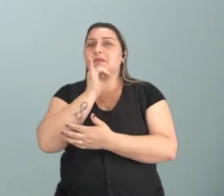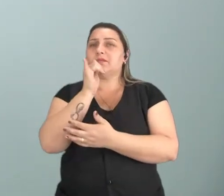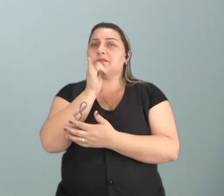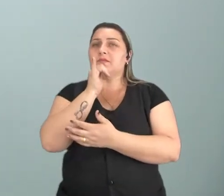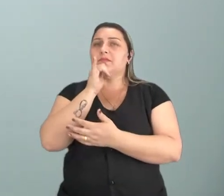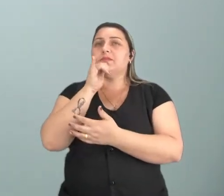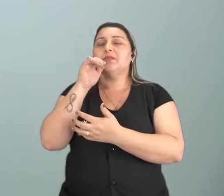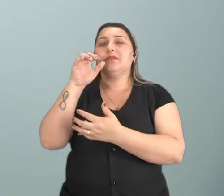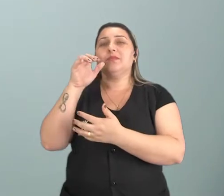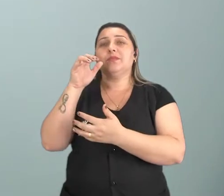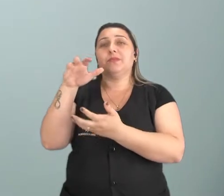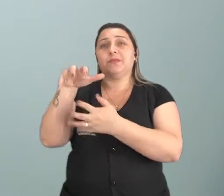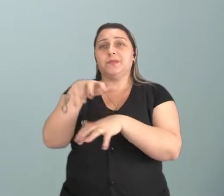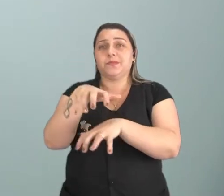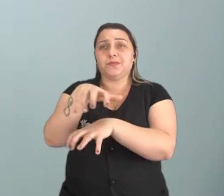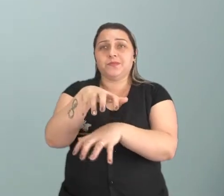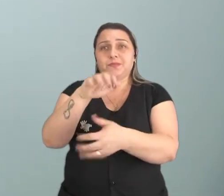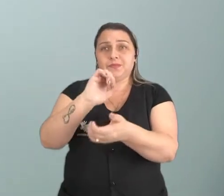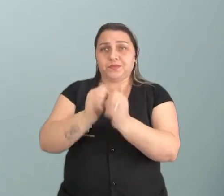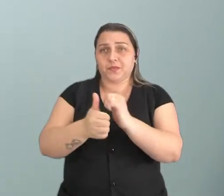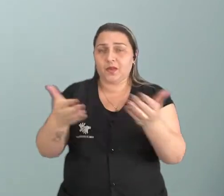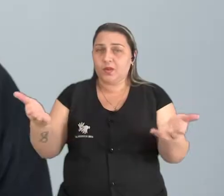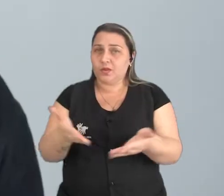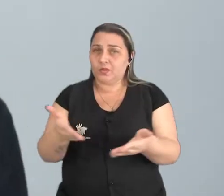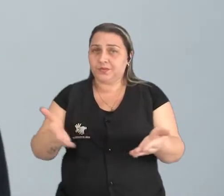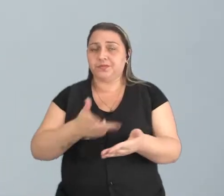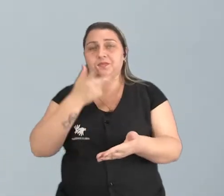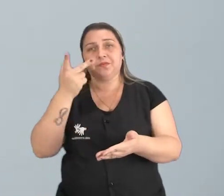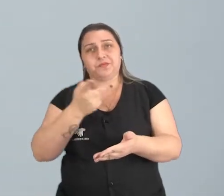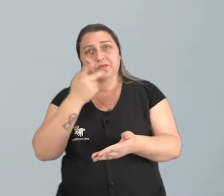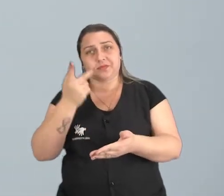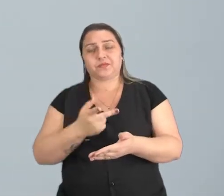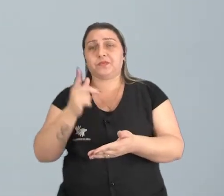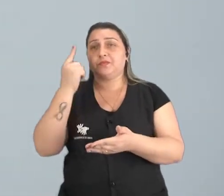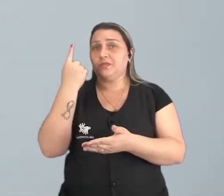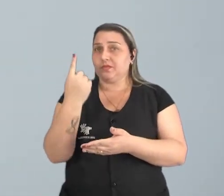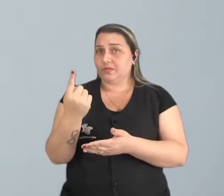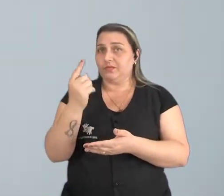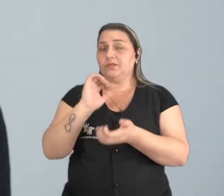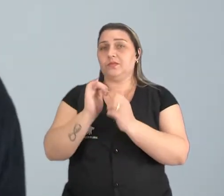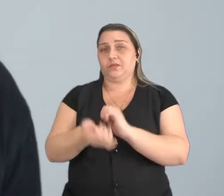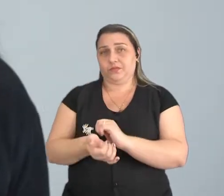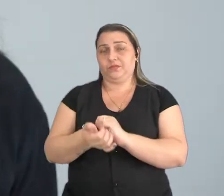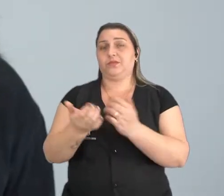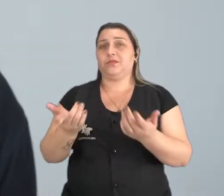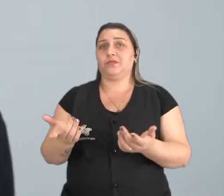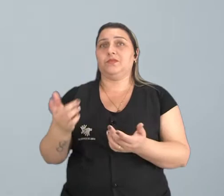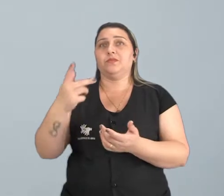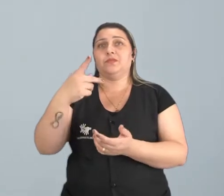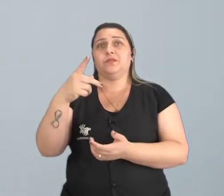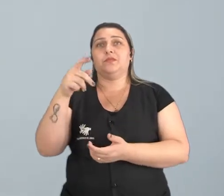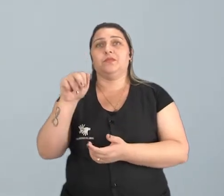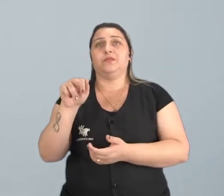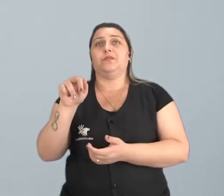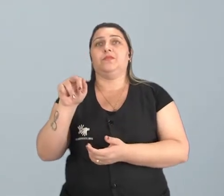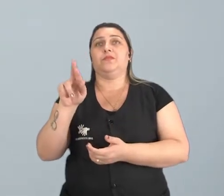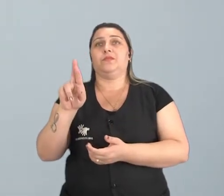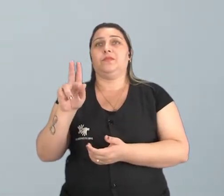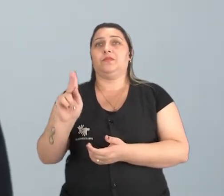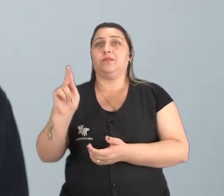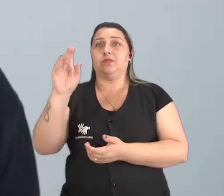de esportes radicais? Então, hoje nós vamos falar sobre um esporte radical especificamente, que é o parkour. É